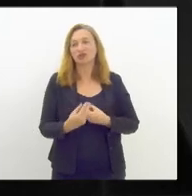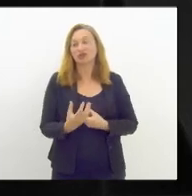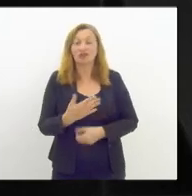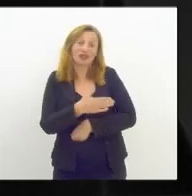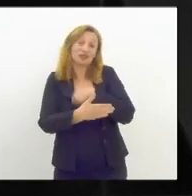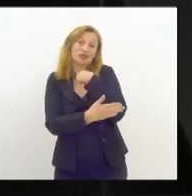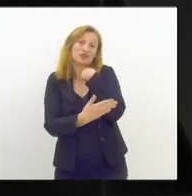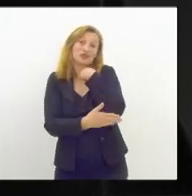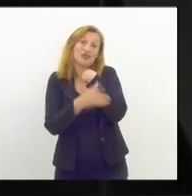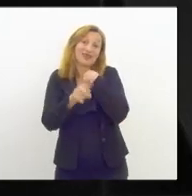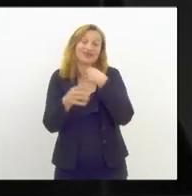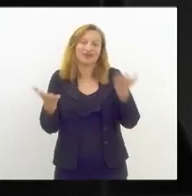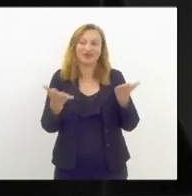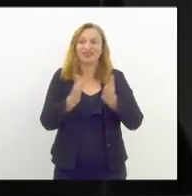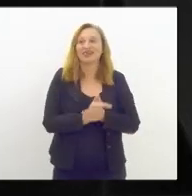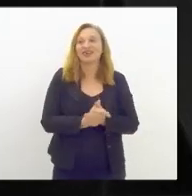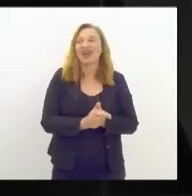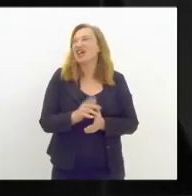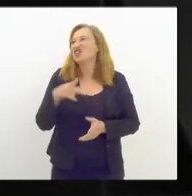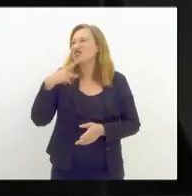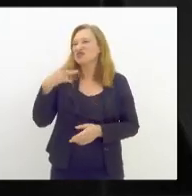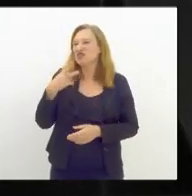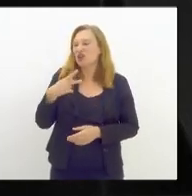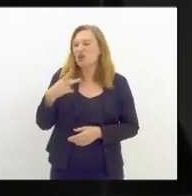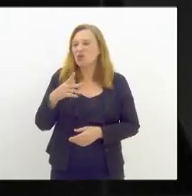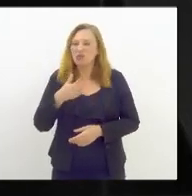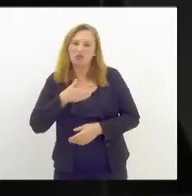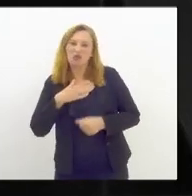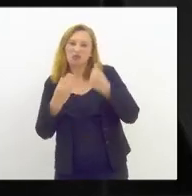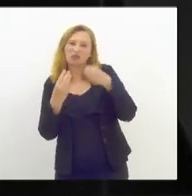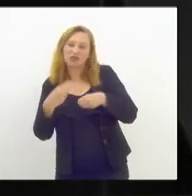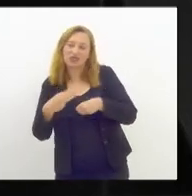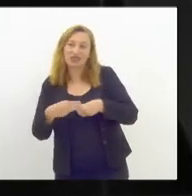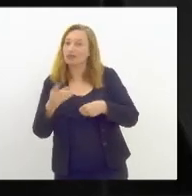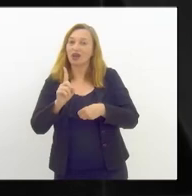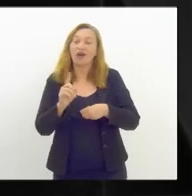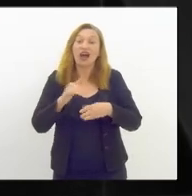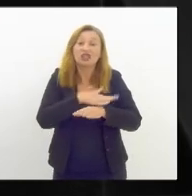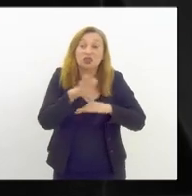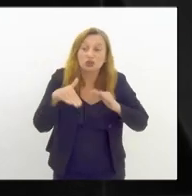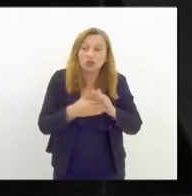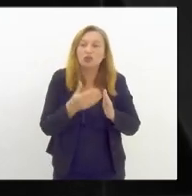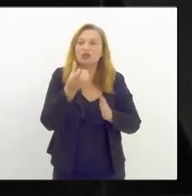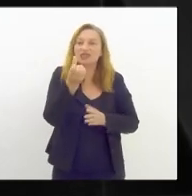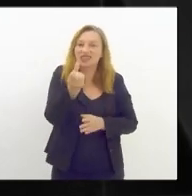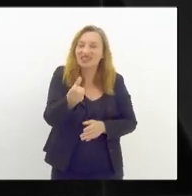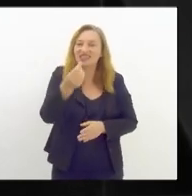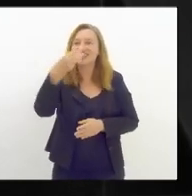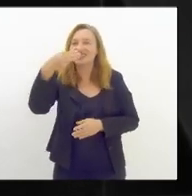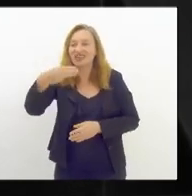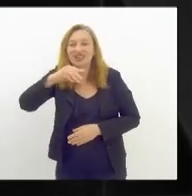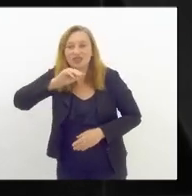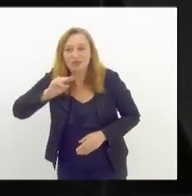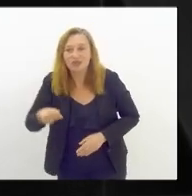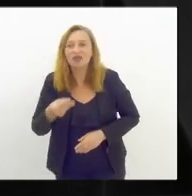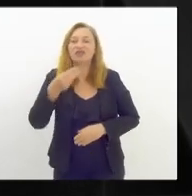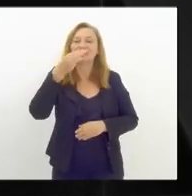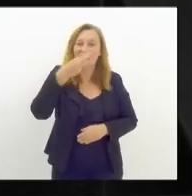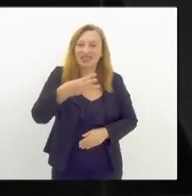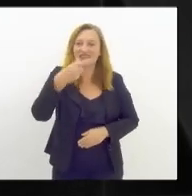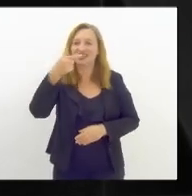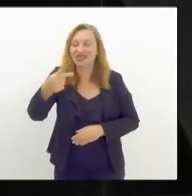ciumeira né a senhora não falou da gente Agradeço a todos os 63 mil